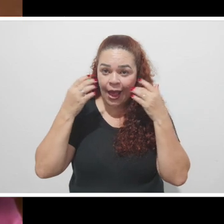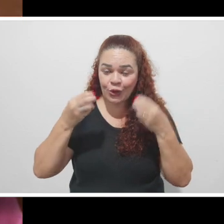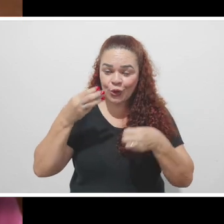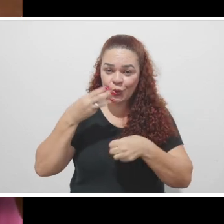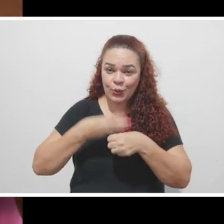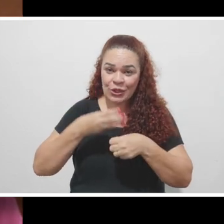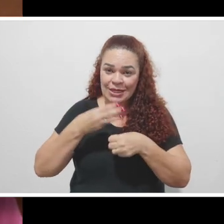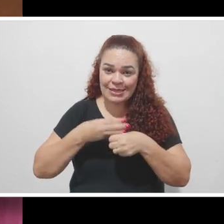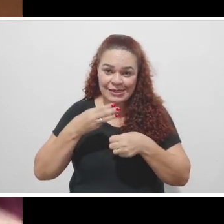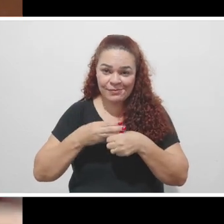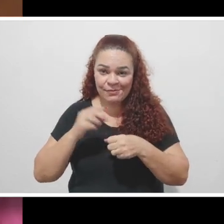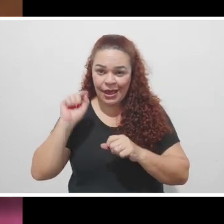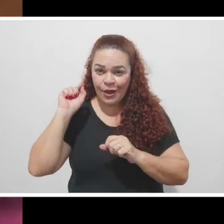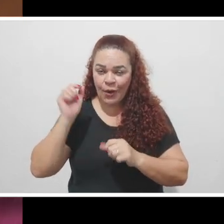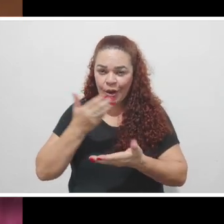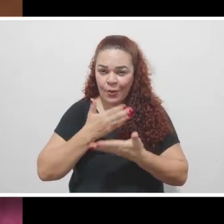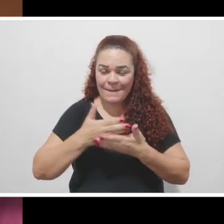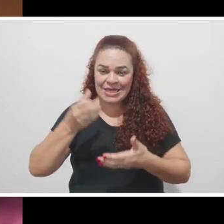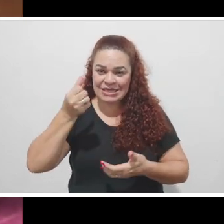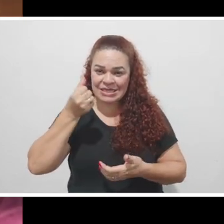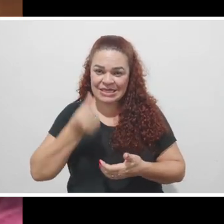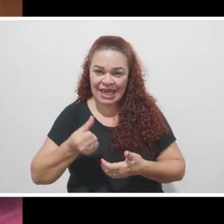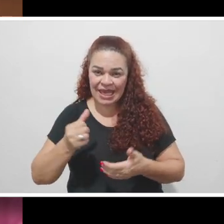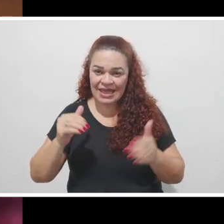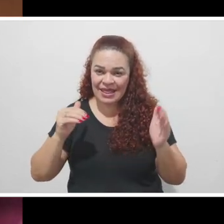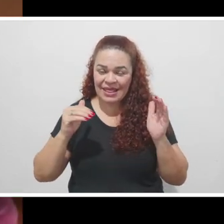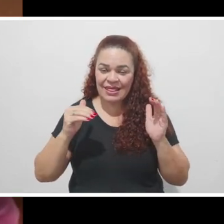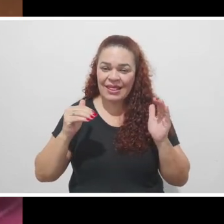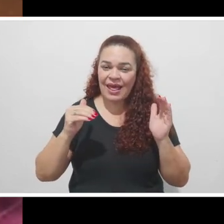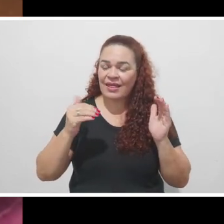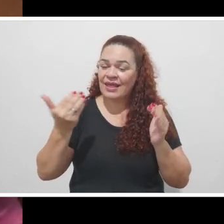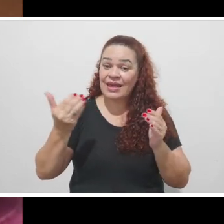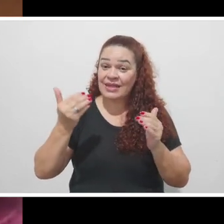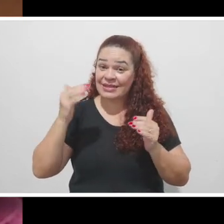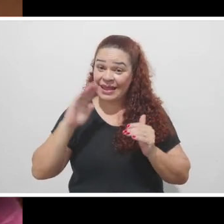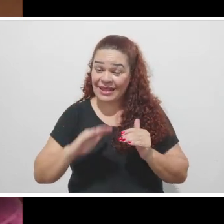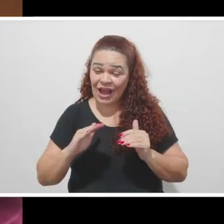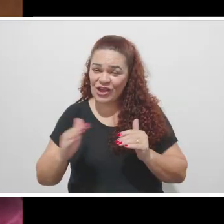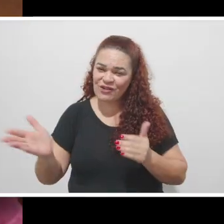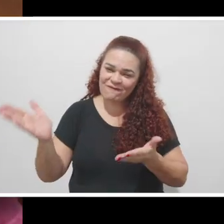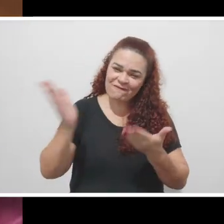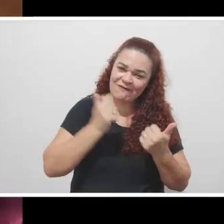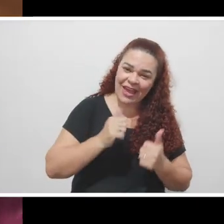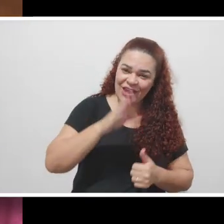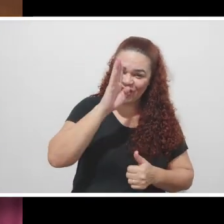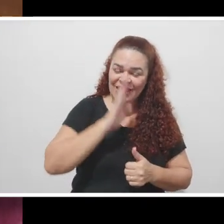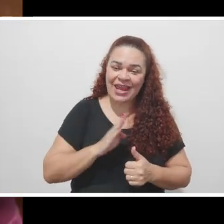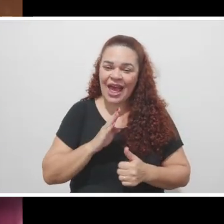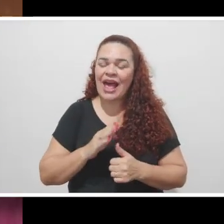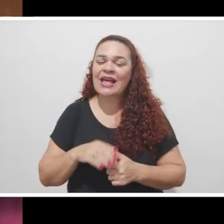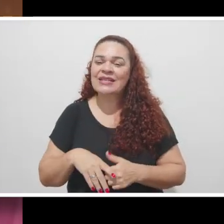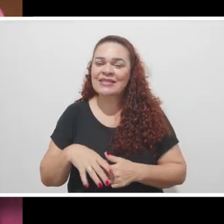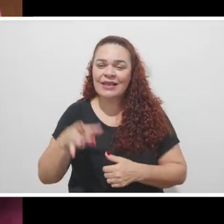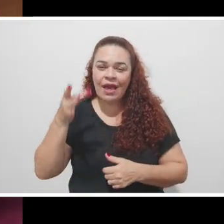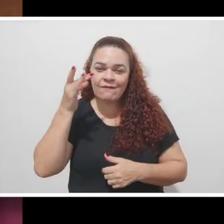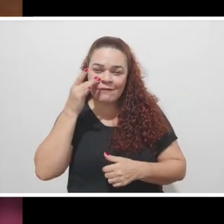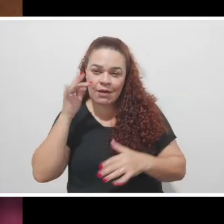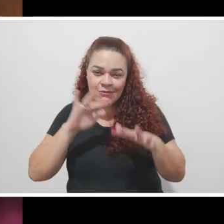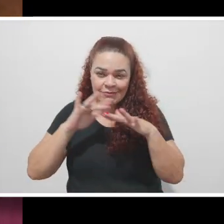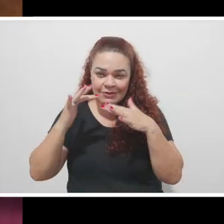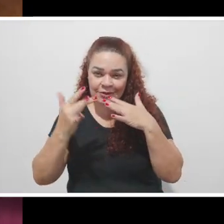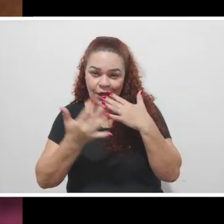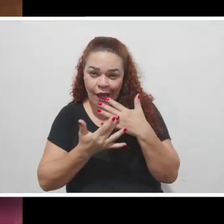Ré, às 6h30 da tarde. É só chegar, a entrada gratuita, e acompanhe essa movimentação nas redes sociais